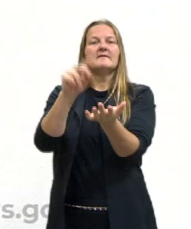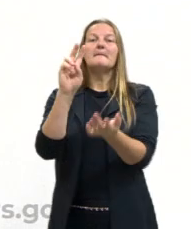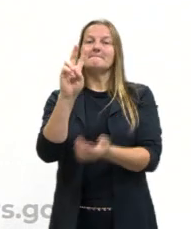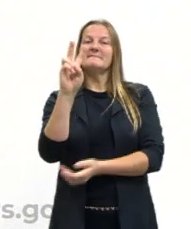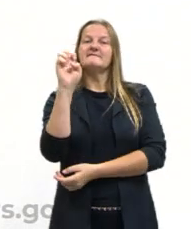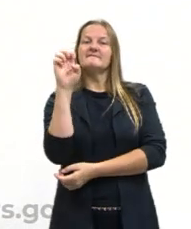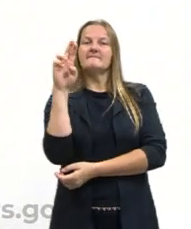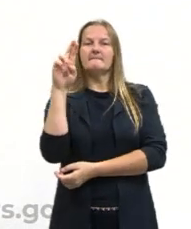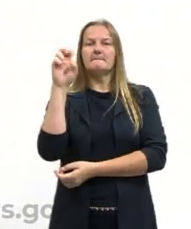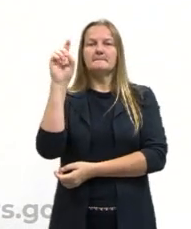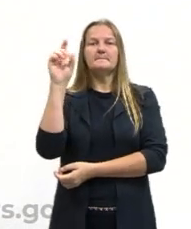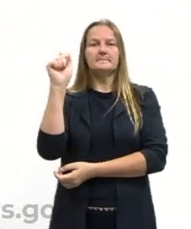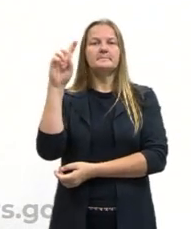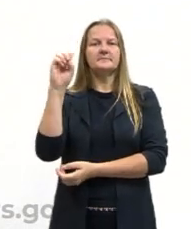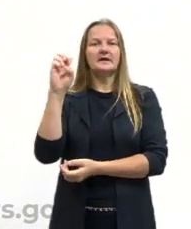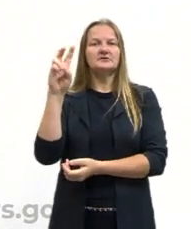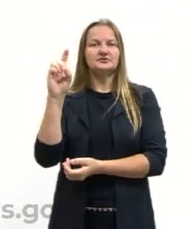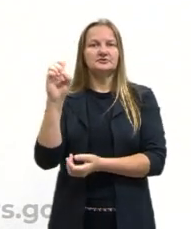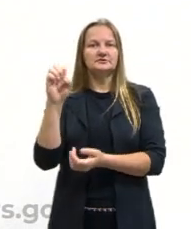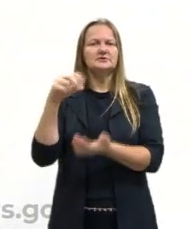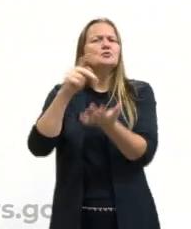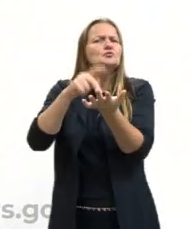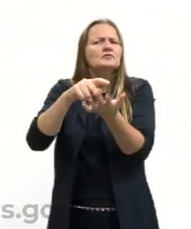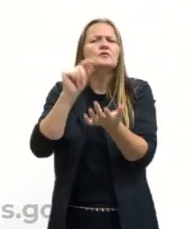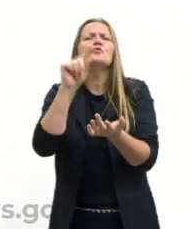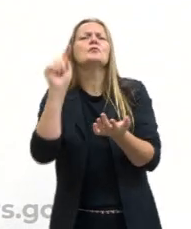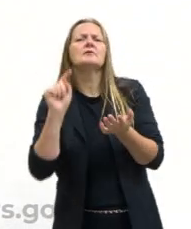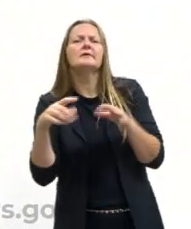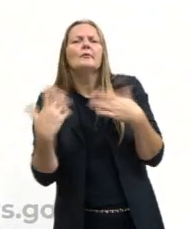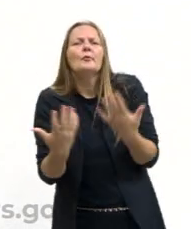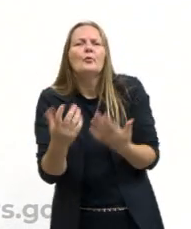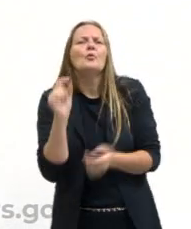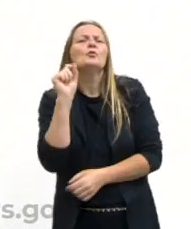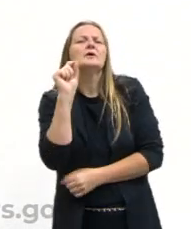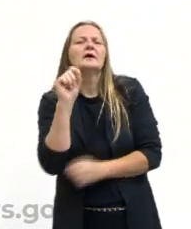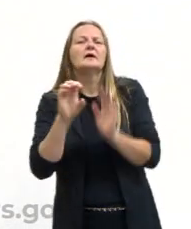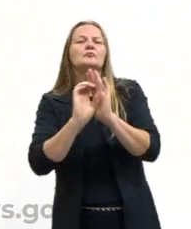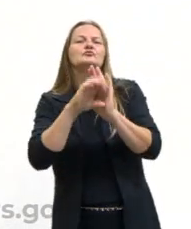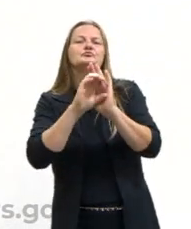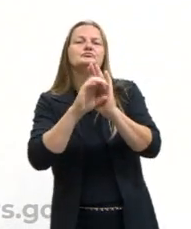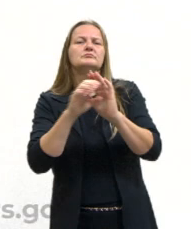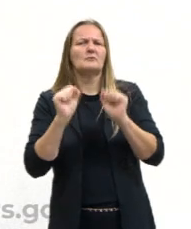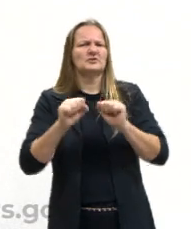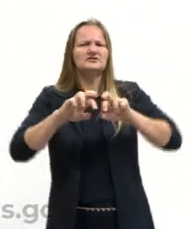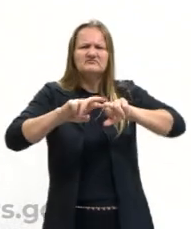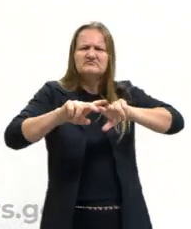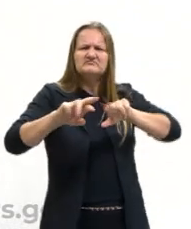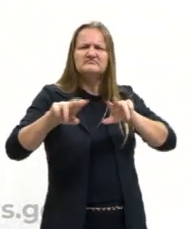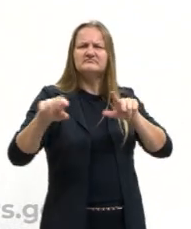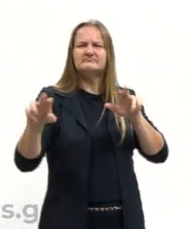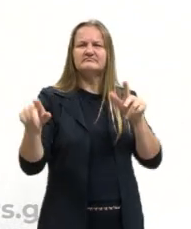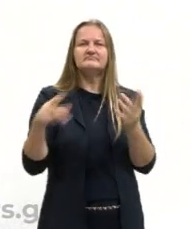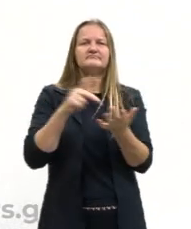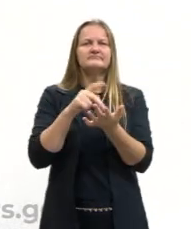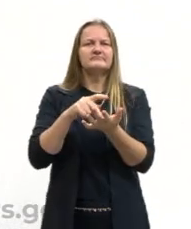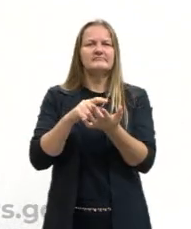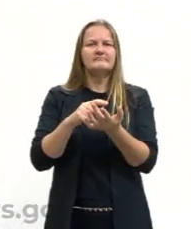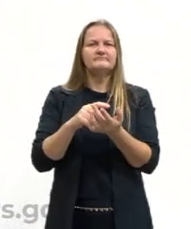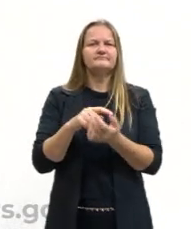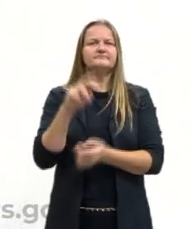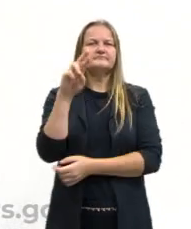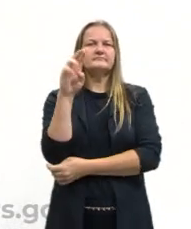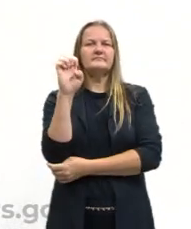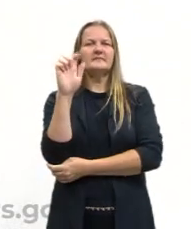a verdade é algo relativo ela pode ser relativizado enfim o nós precisamos